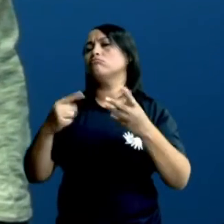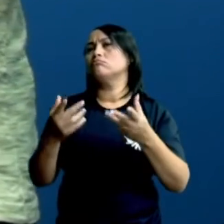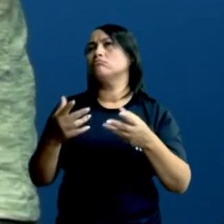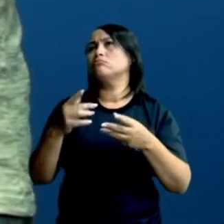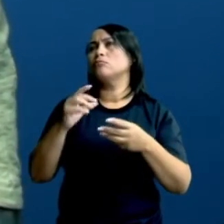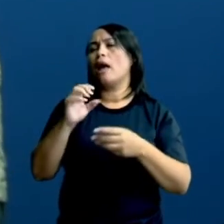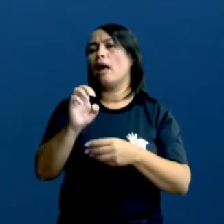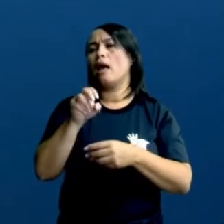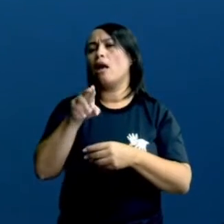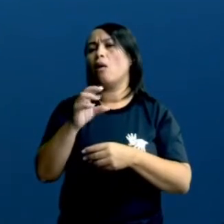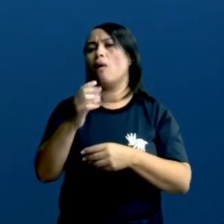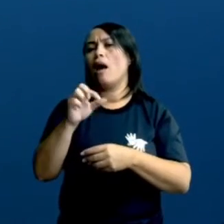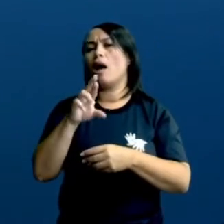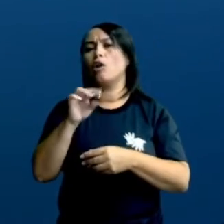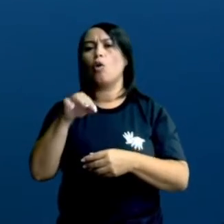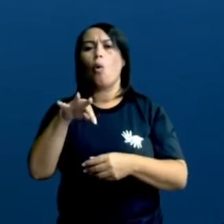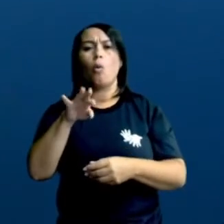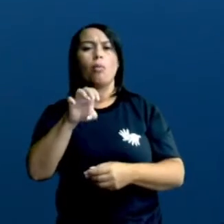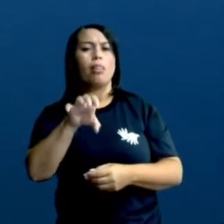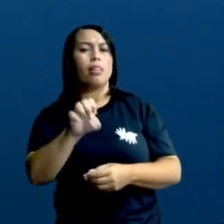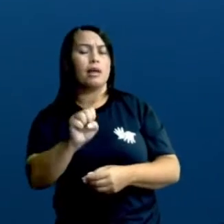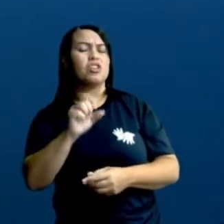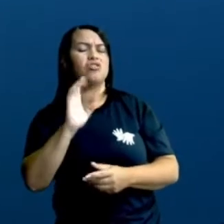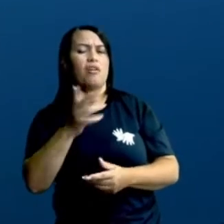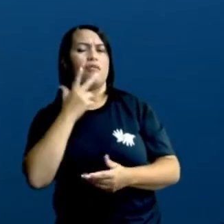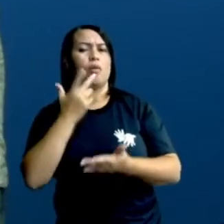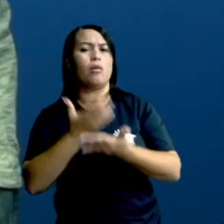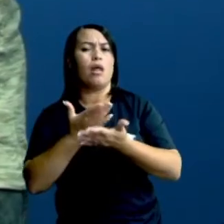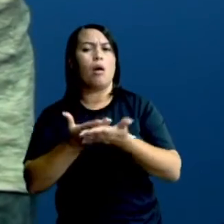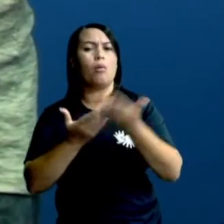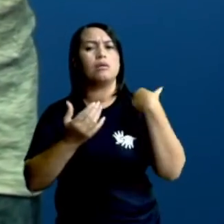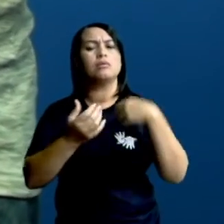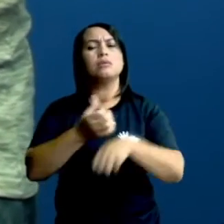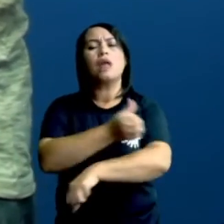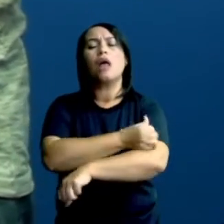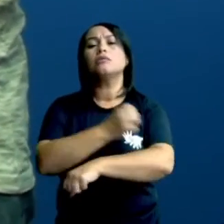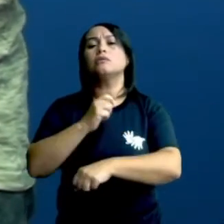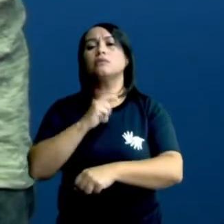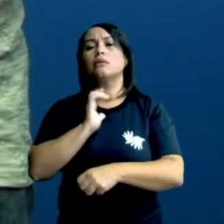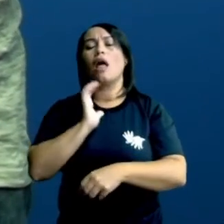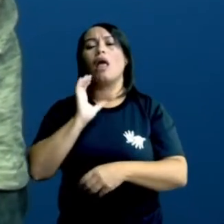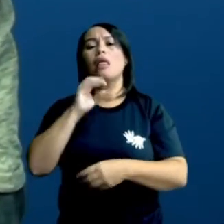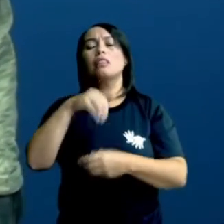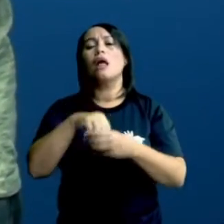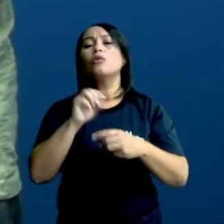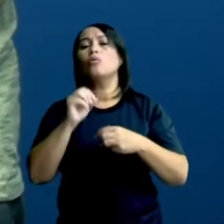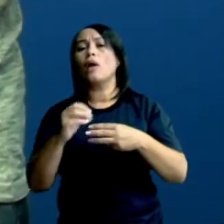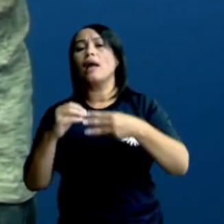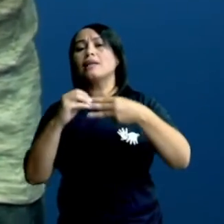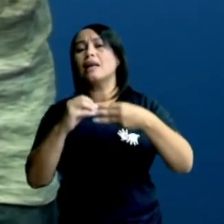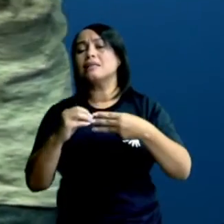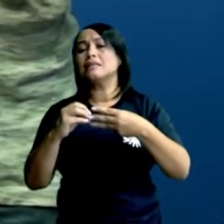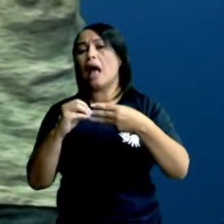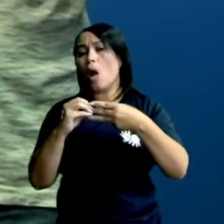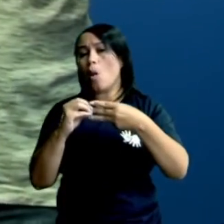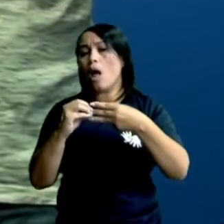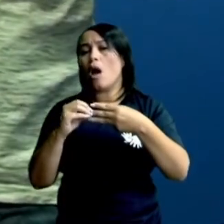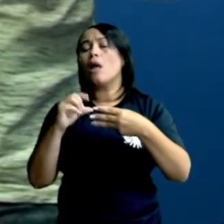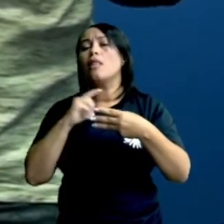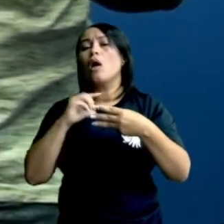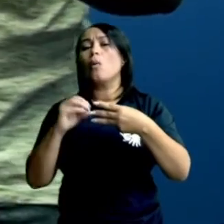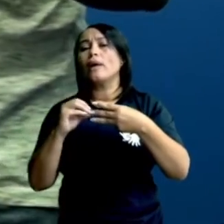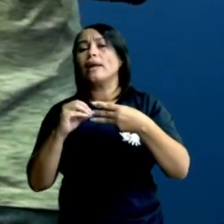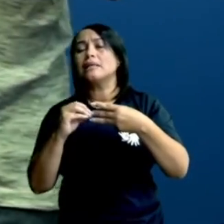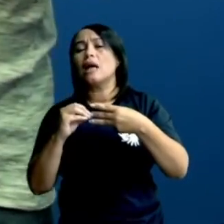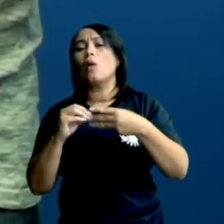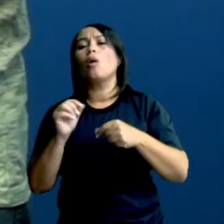aula do sexto ano. Então, esses seres eucariontes possuem na sua célula uma membrana plasmática. Por